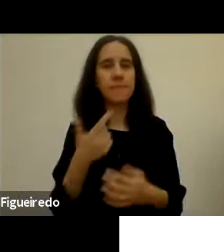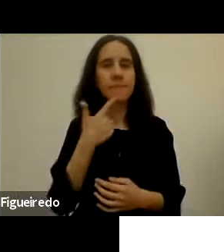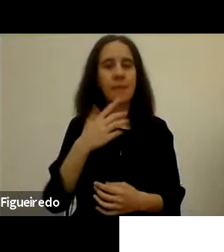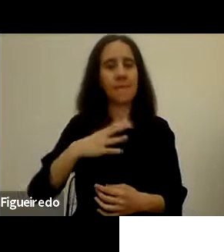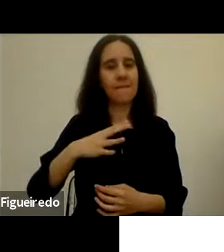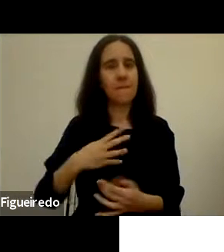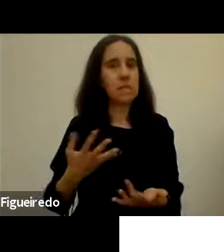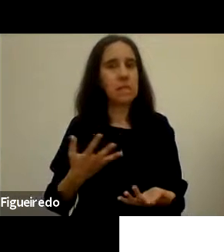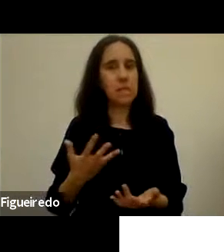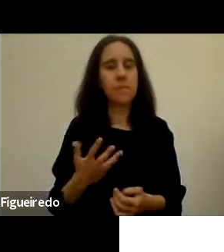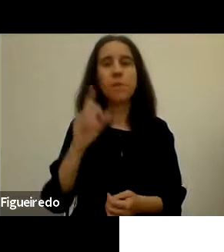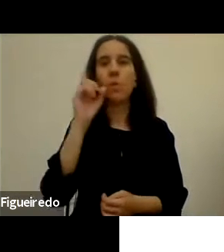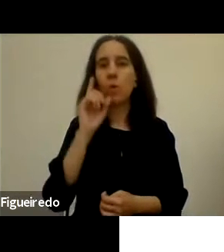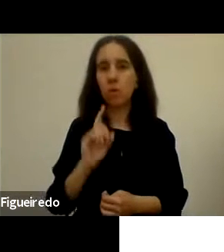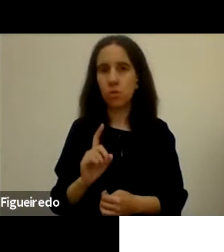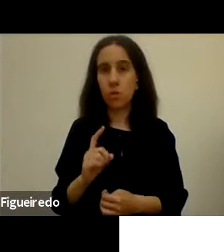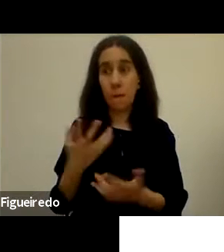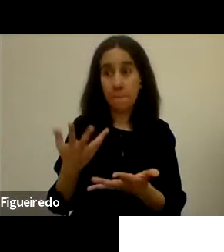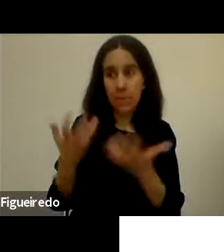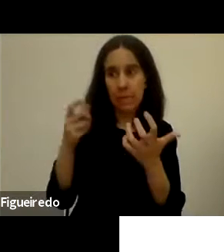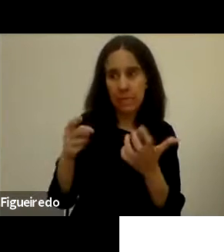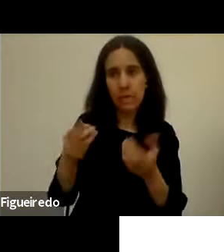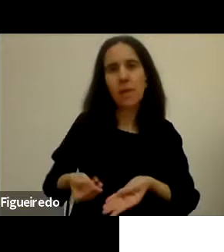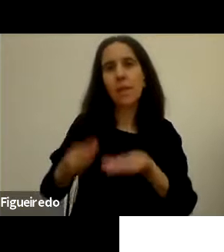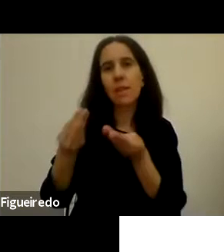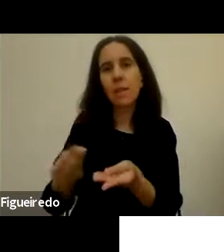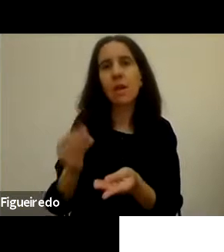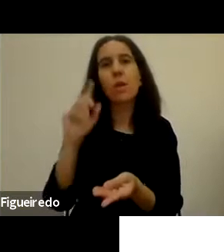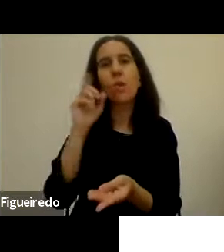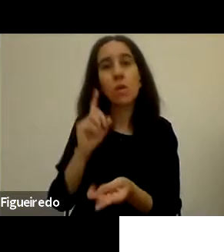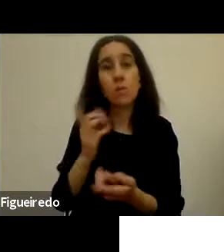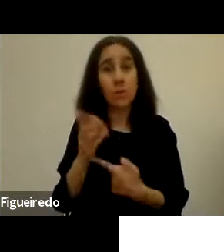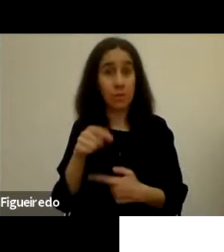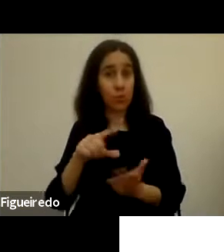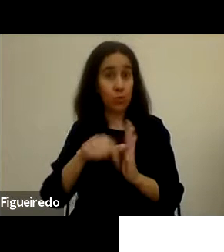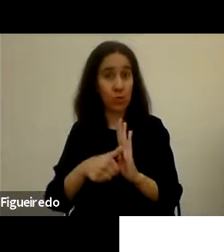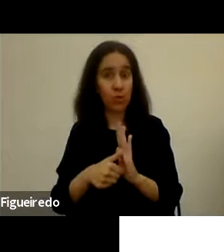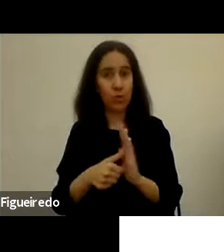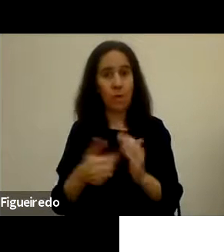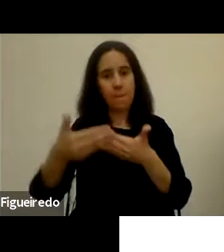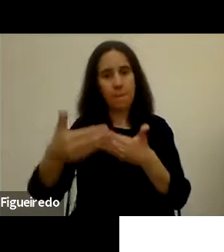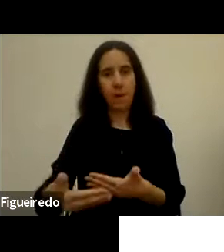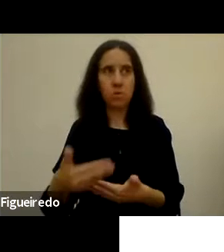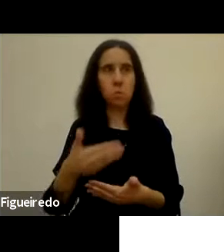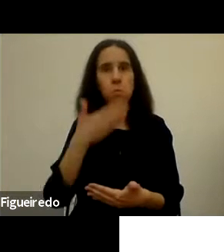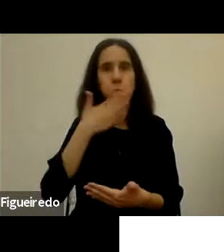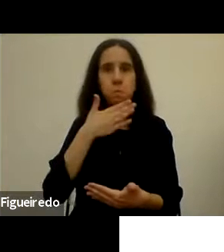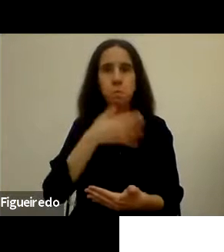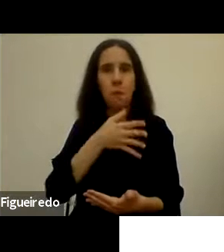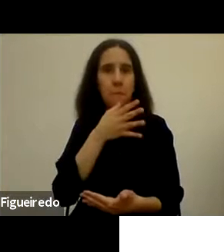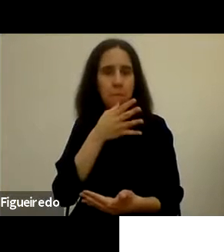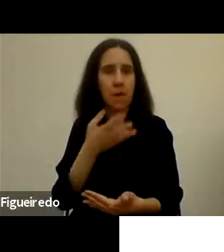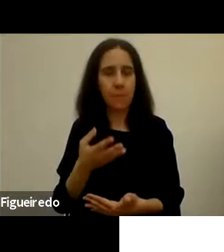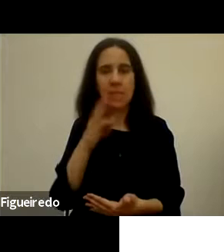que aquilo que é desejado tem que ser entregue. Nós, por exemplo, neste projeto tivemos um prazo ambicioso. Se